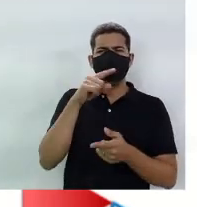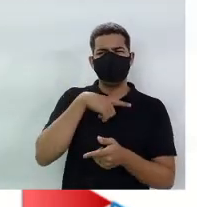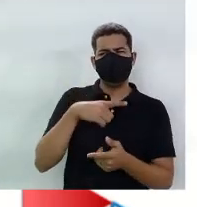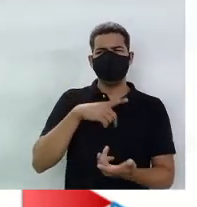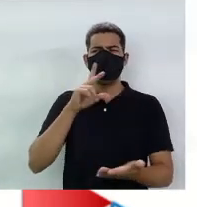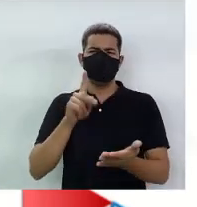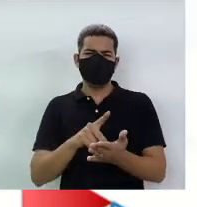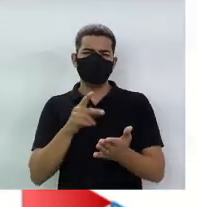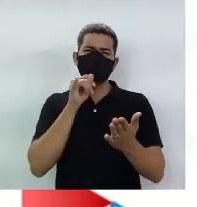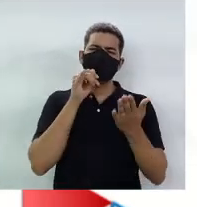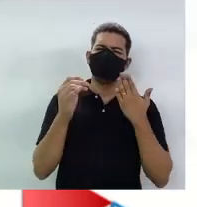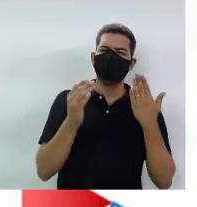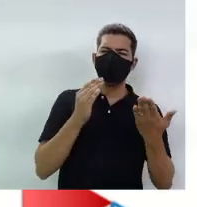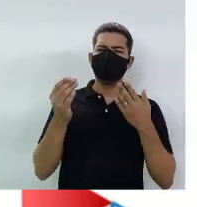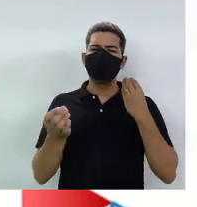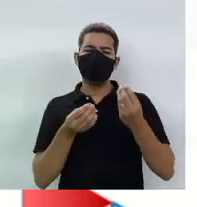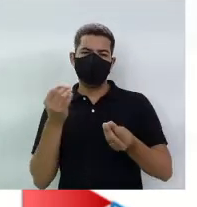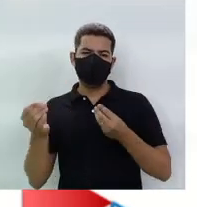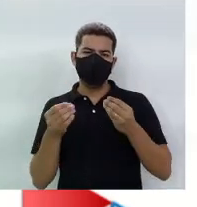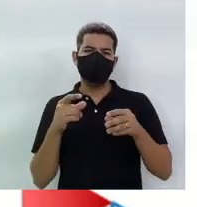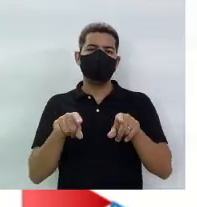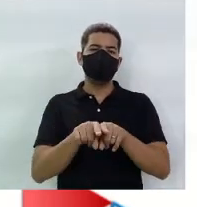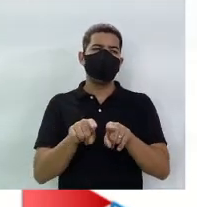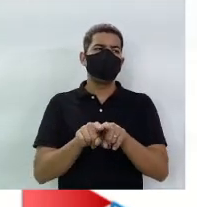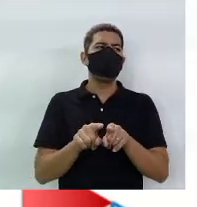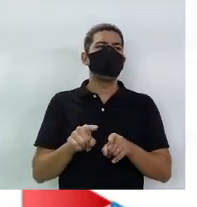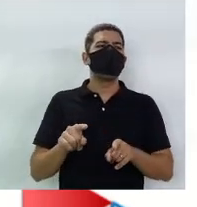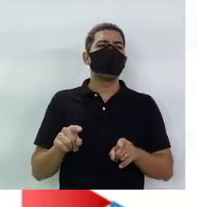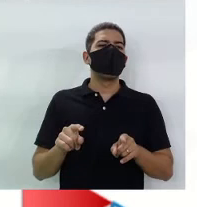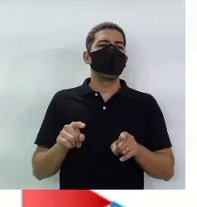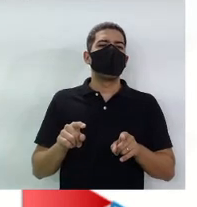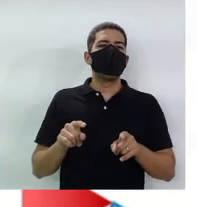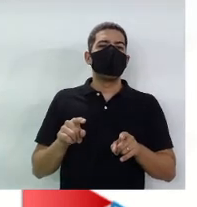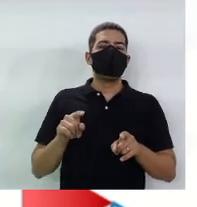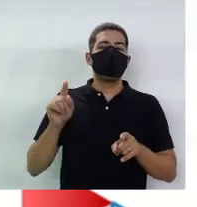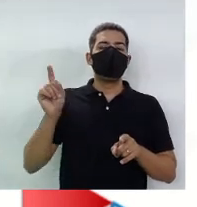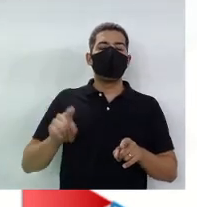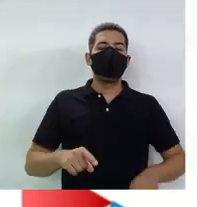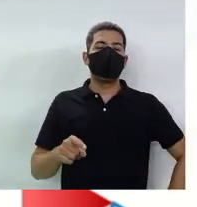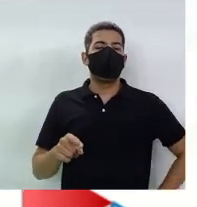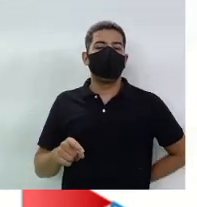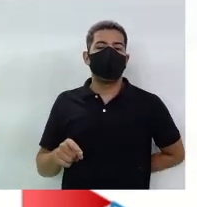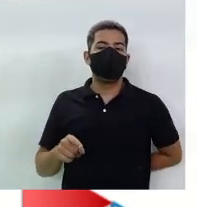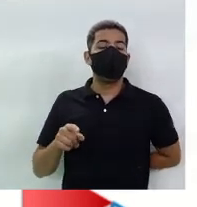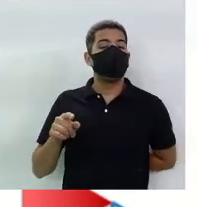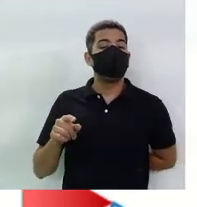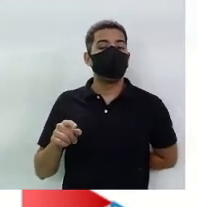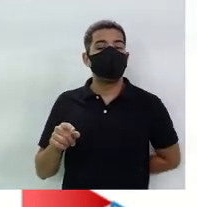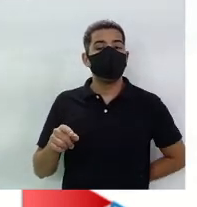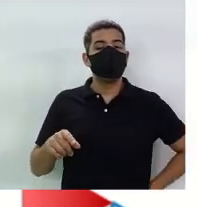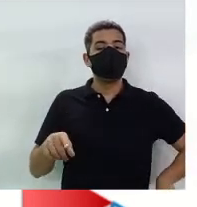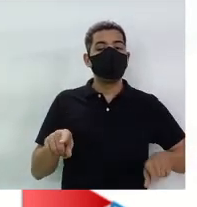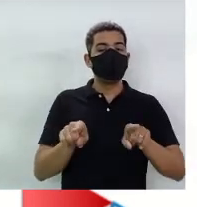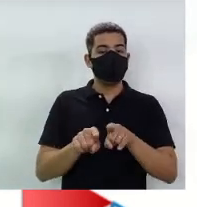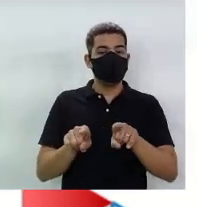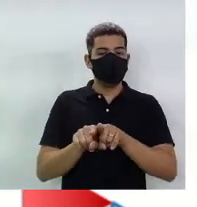palavra. A linguagem conotativa é o sentido figurado. Lembrar que quando a gente fala de